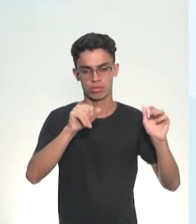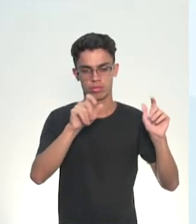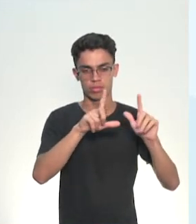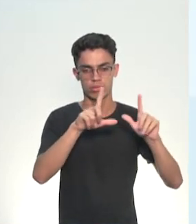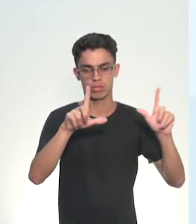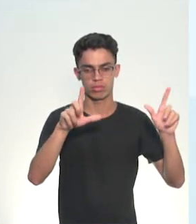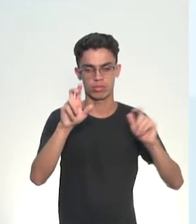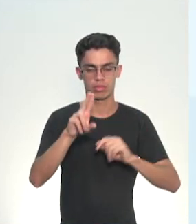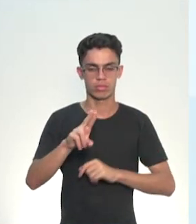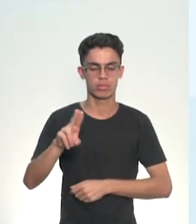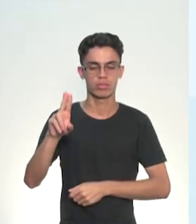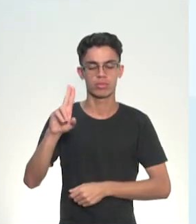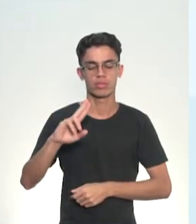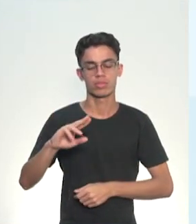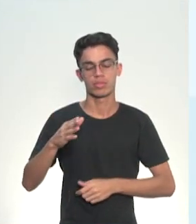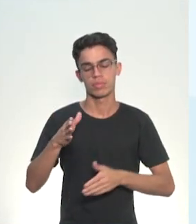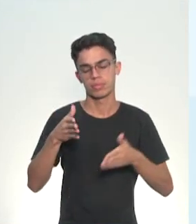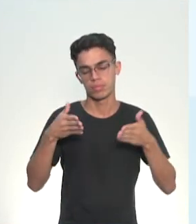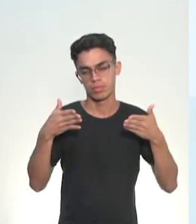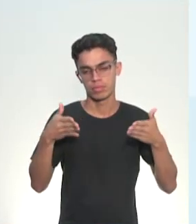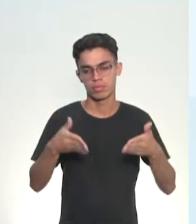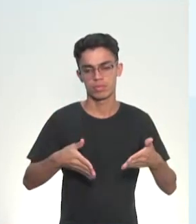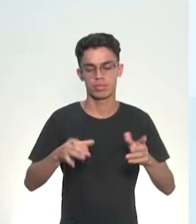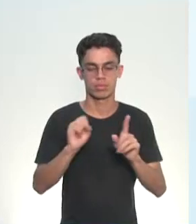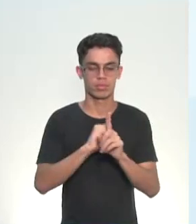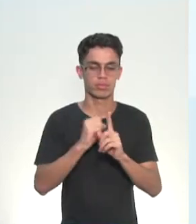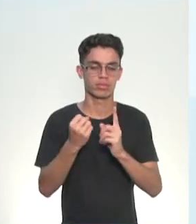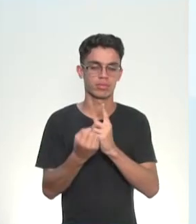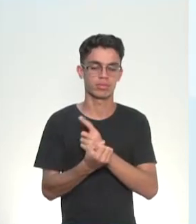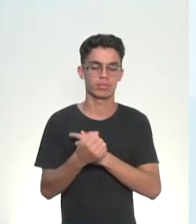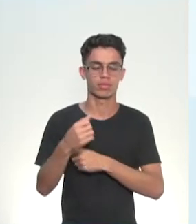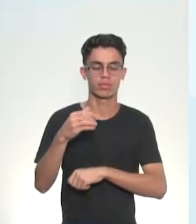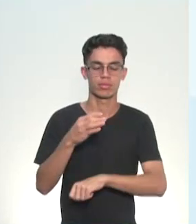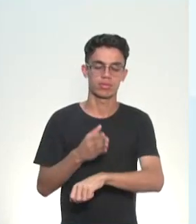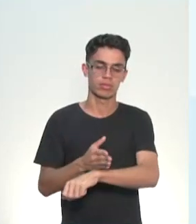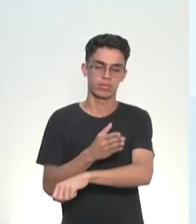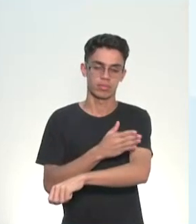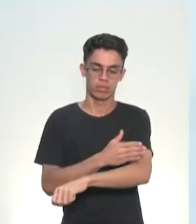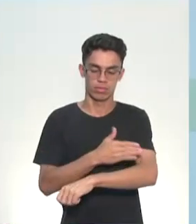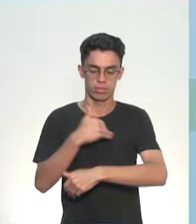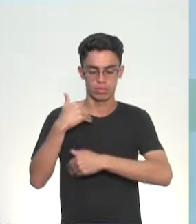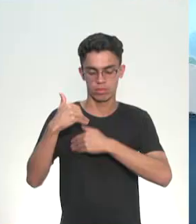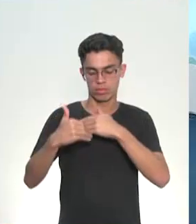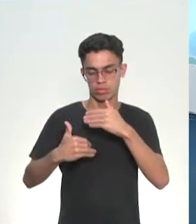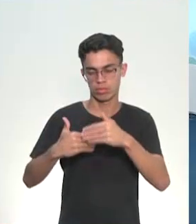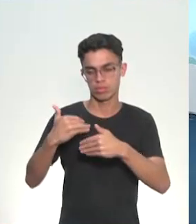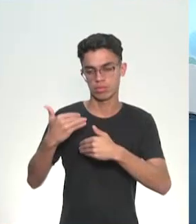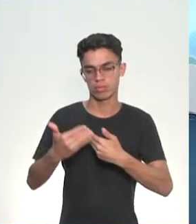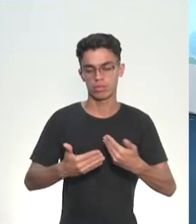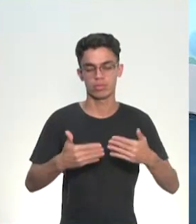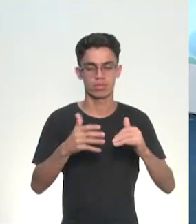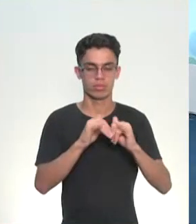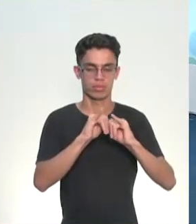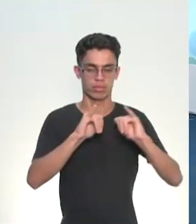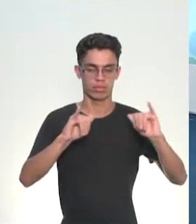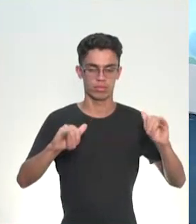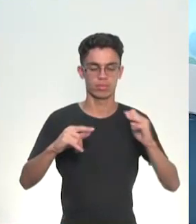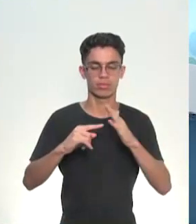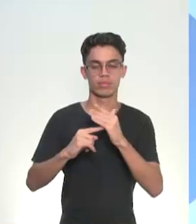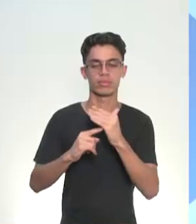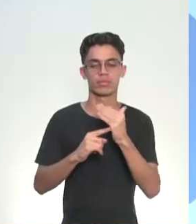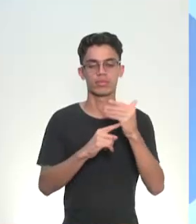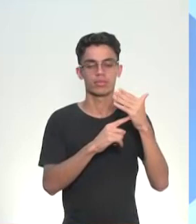nós utilizamos até hoje nas sociedades modernas aí. Então é um processo até que podemos dizer assim